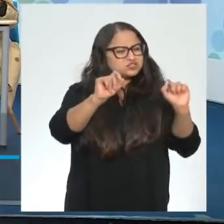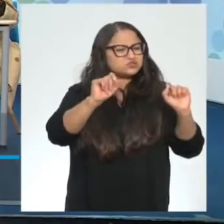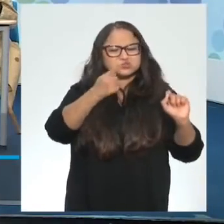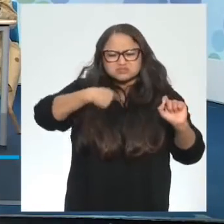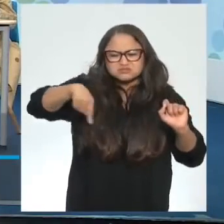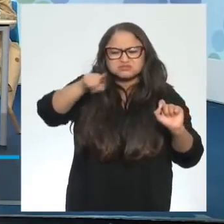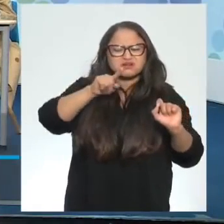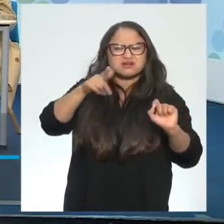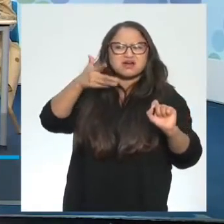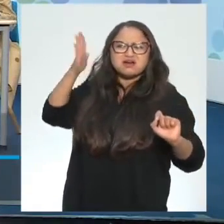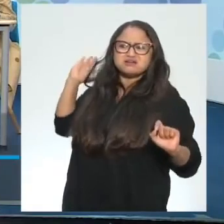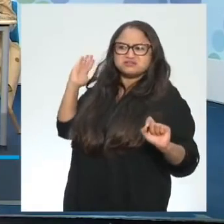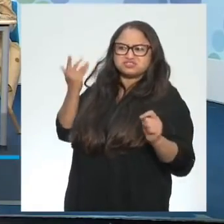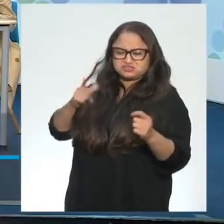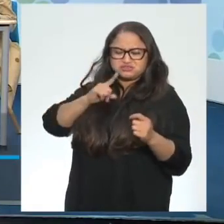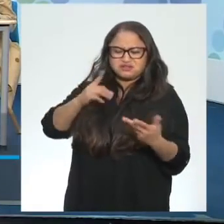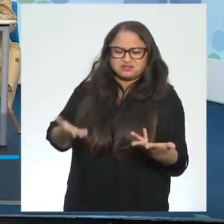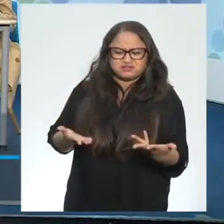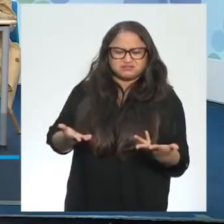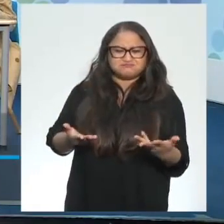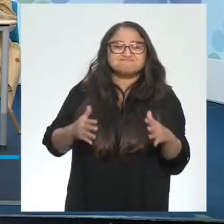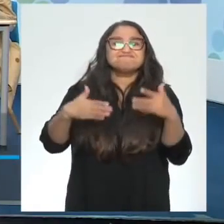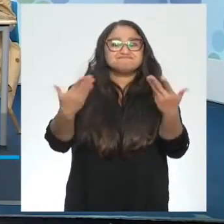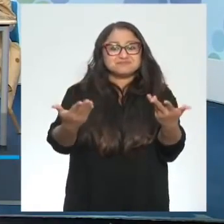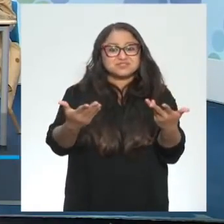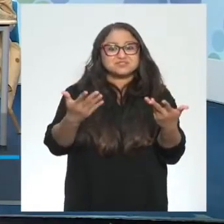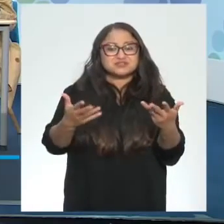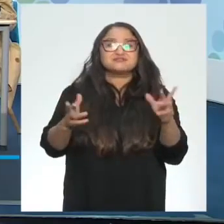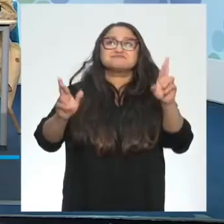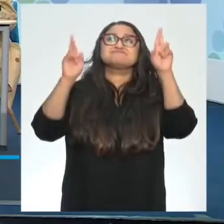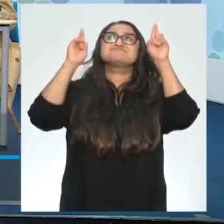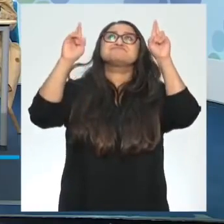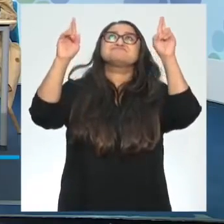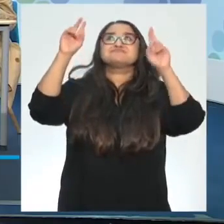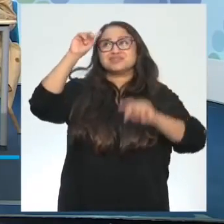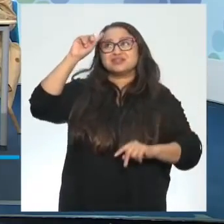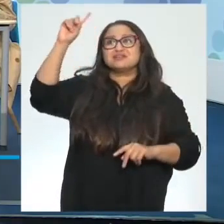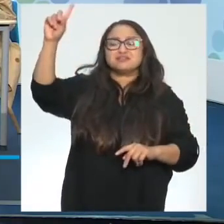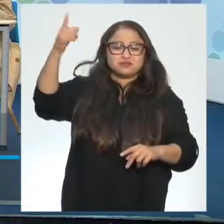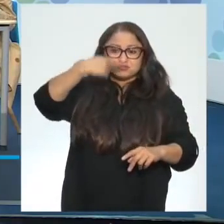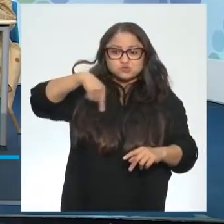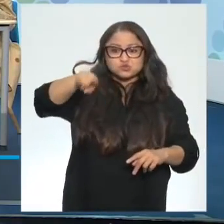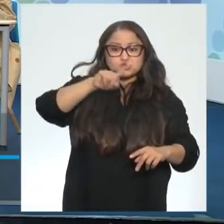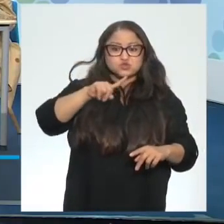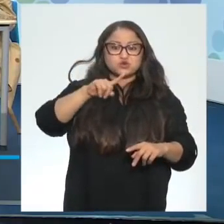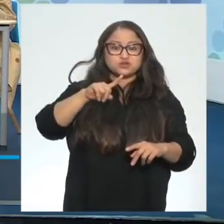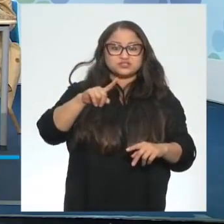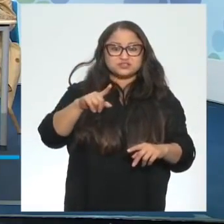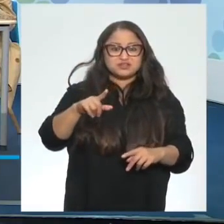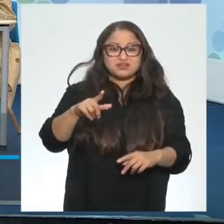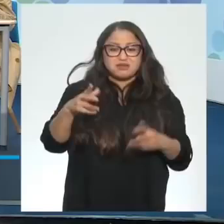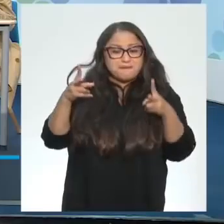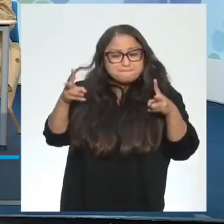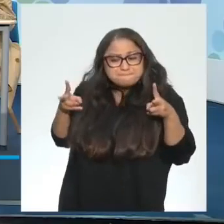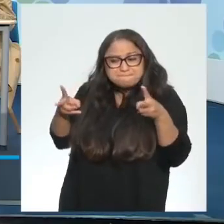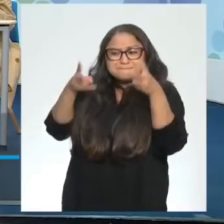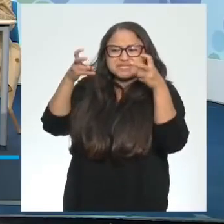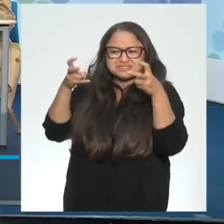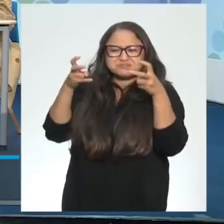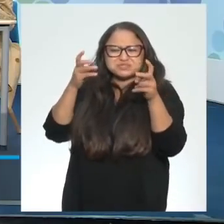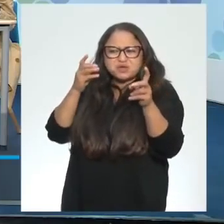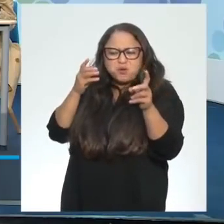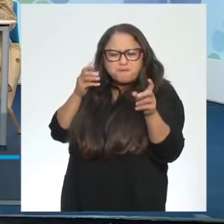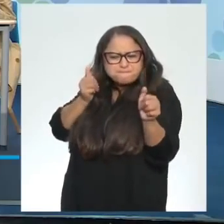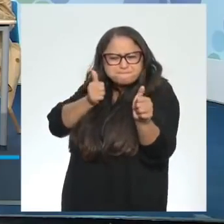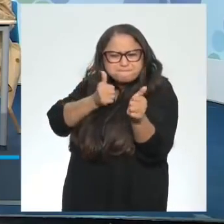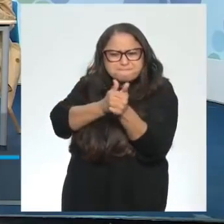passando. Então, assim, graças a Deus, né, nós não temos essa percepção bem